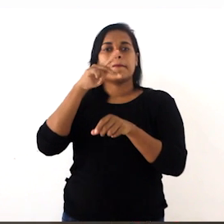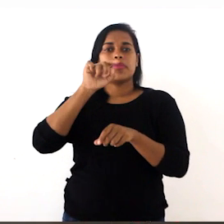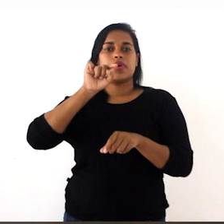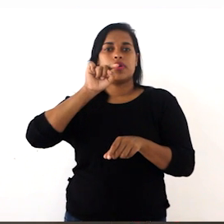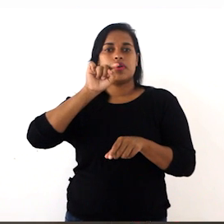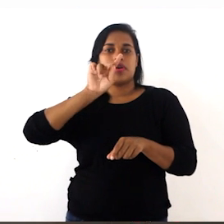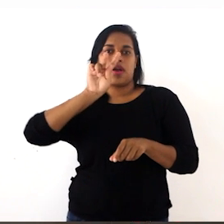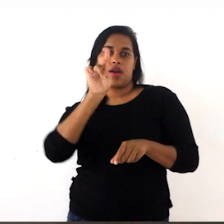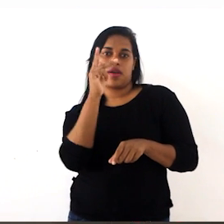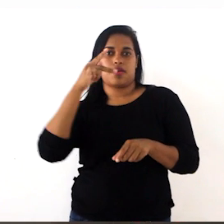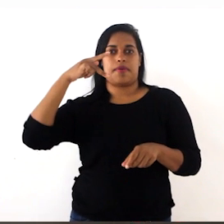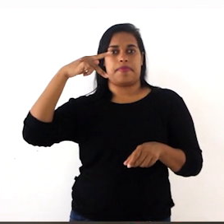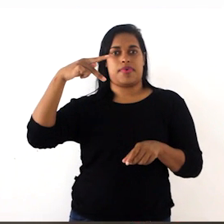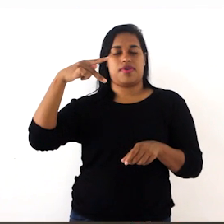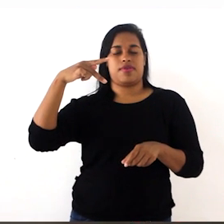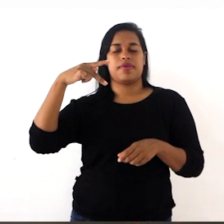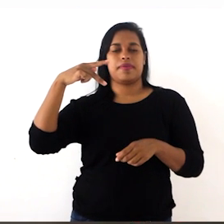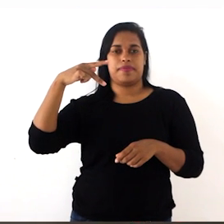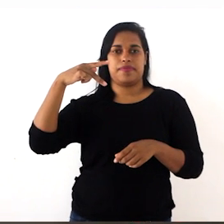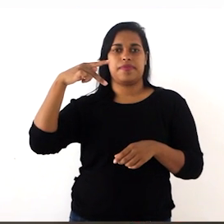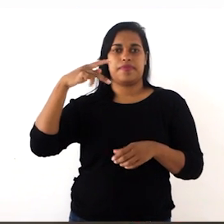calculadora.php.